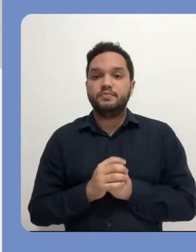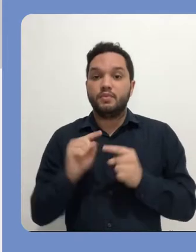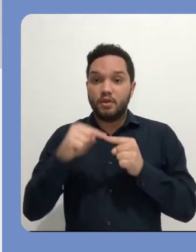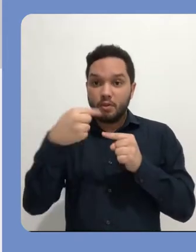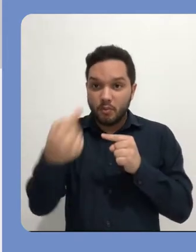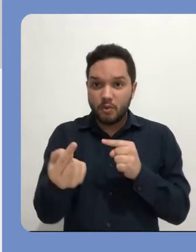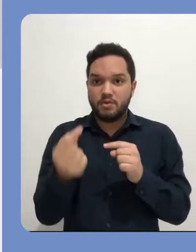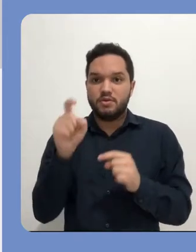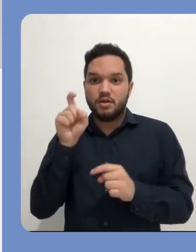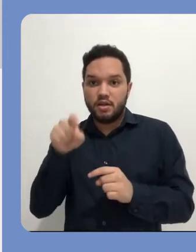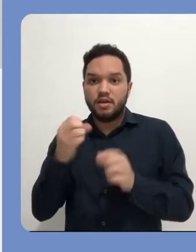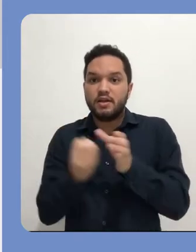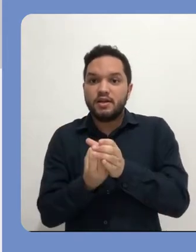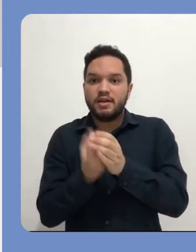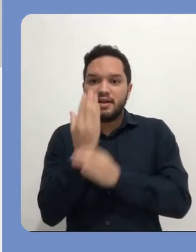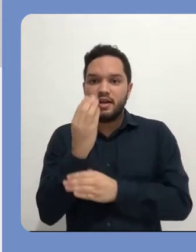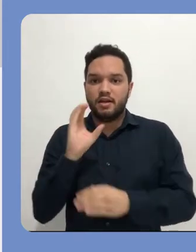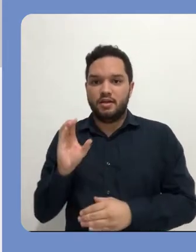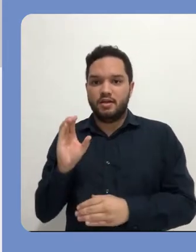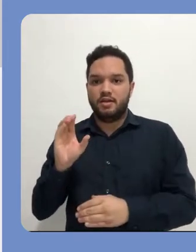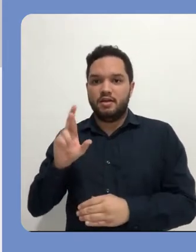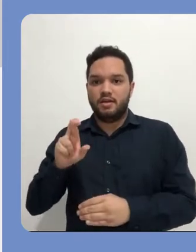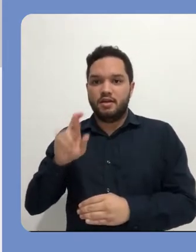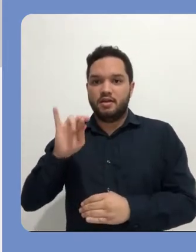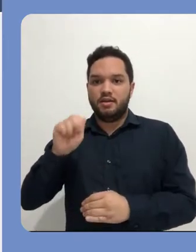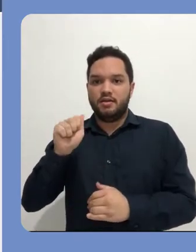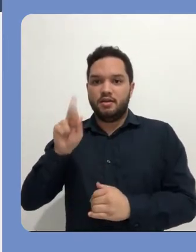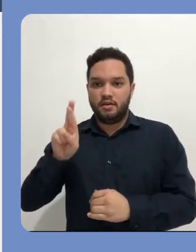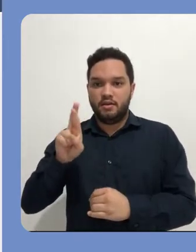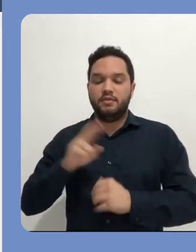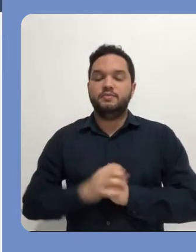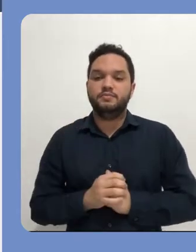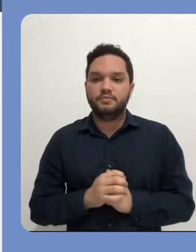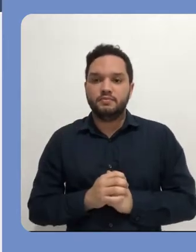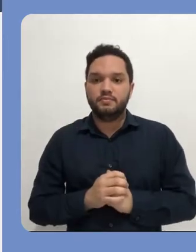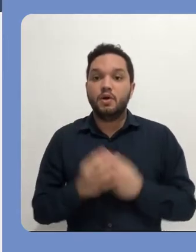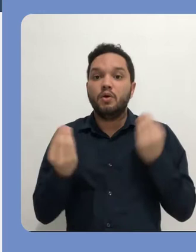Certificados e em seguida Criar.